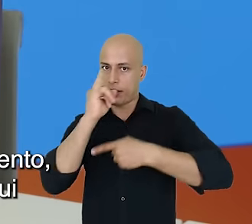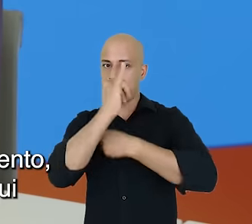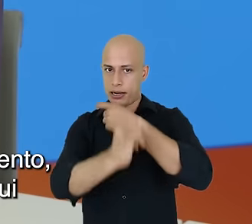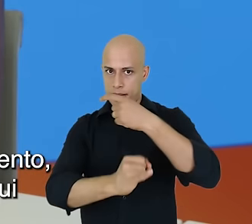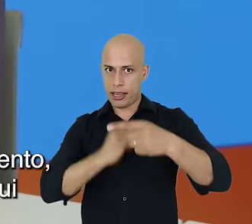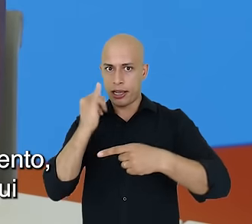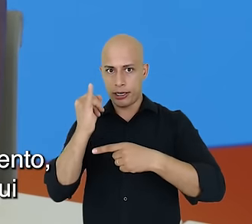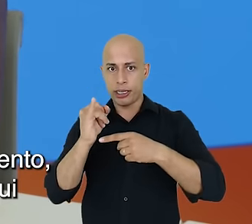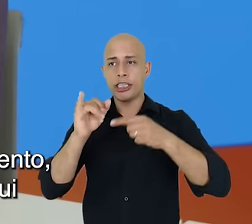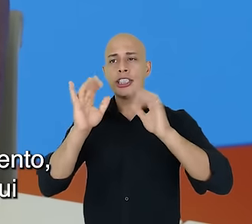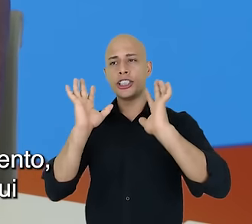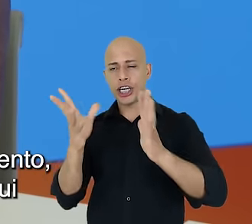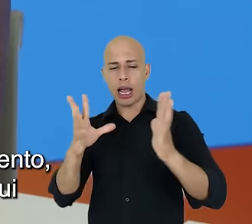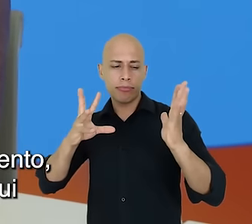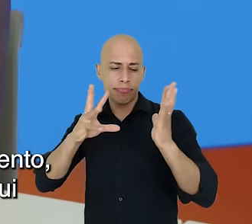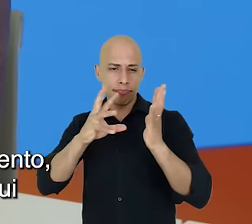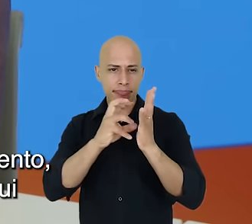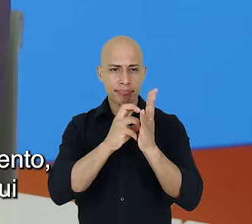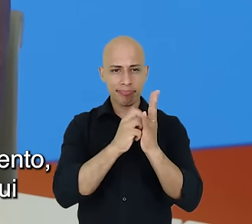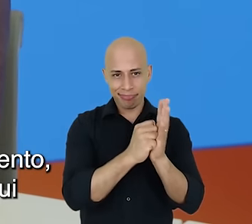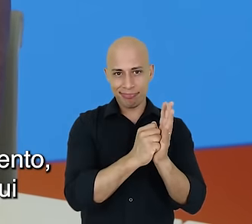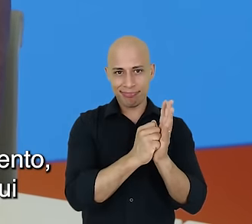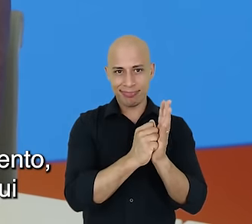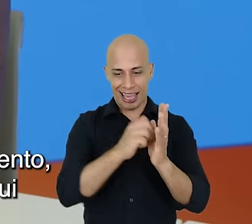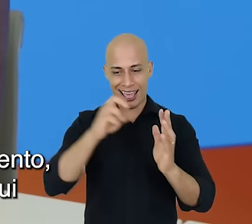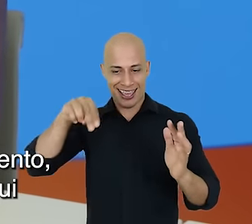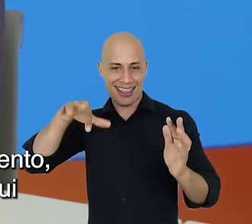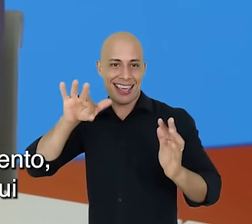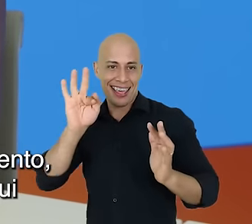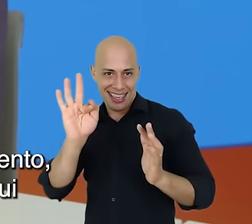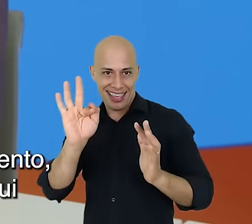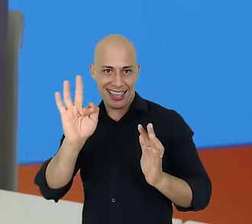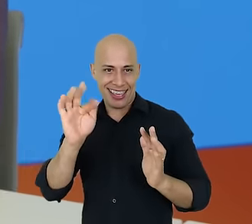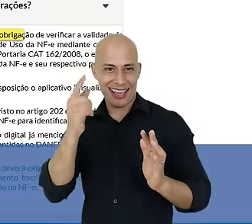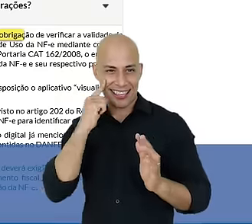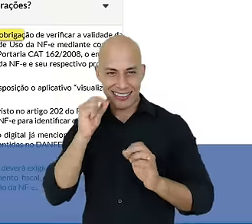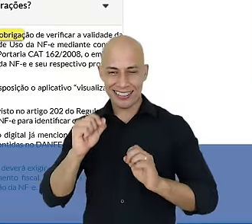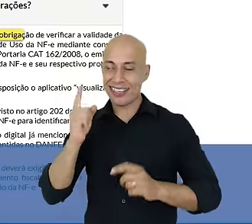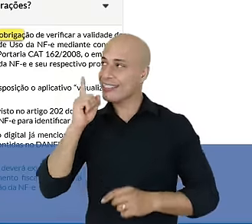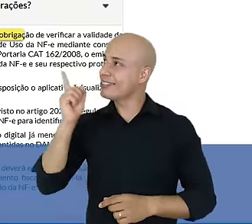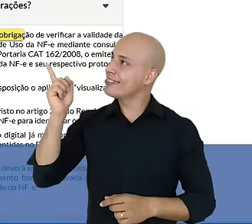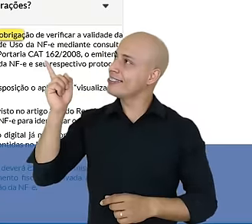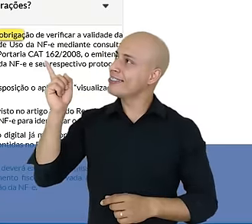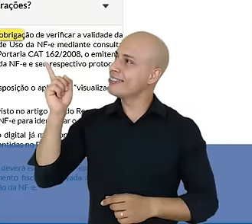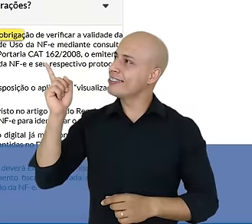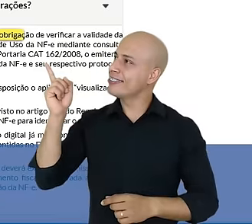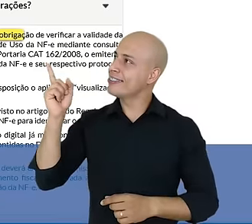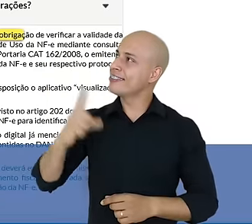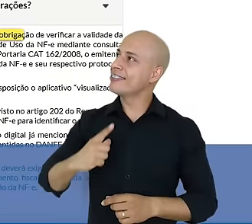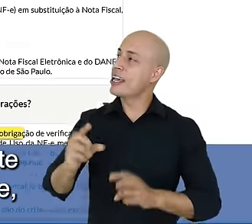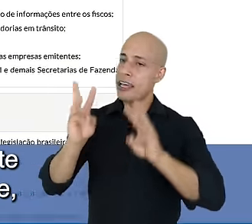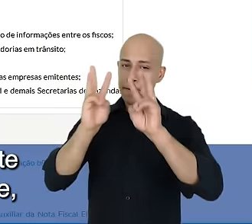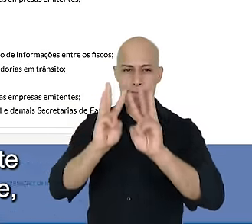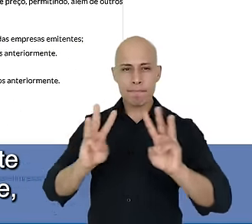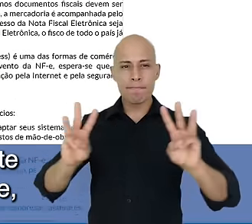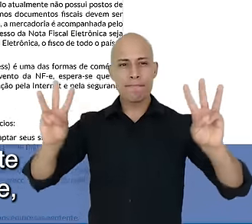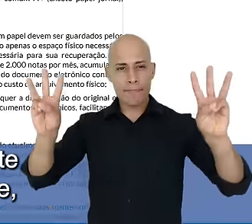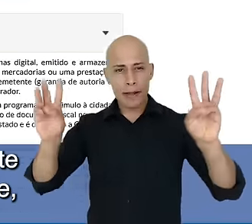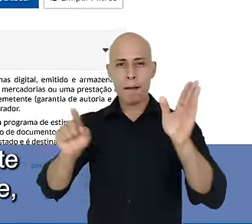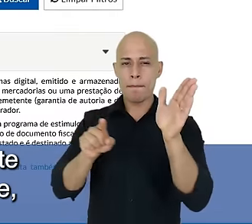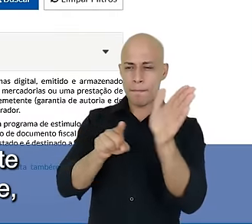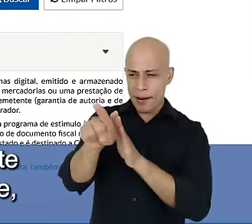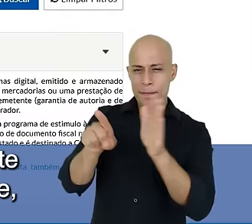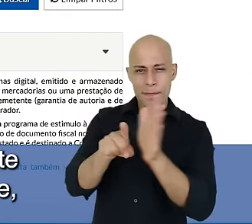quê dar andamento na parte de credenciamento que é o que a gente tentou trazer aqui um pouquinho o sites a gente consegue tem noos